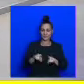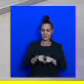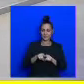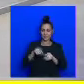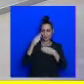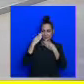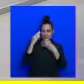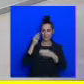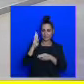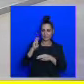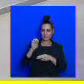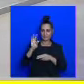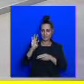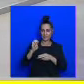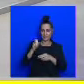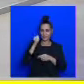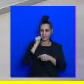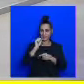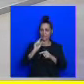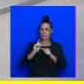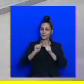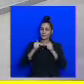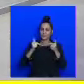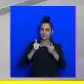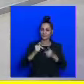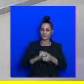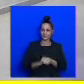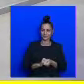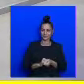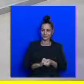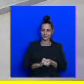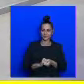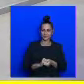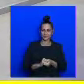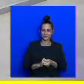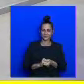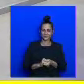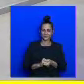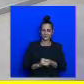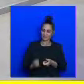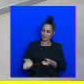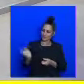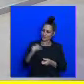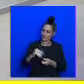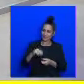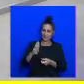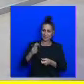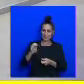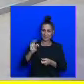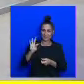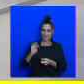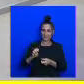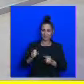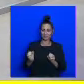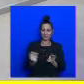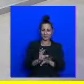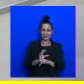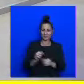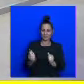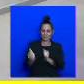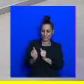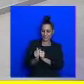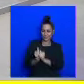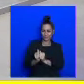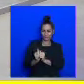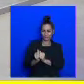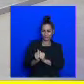Beth, a nossa garota da sorte pé quente. Vem pra cá, Beth. Pronto, Beth tá aqui do